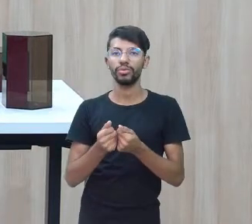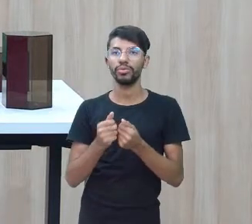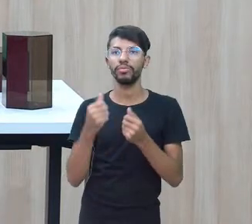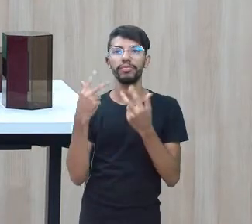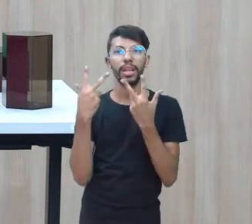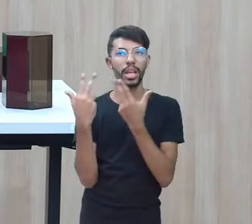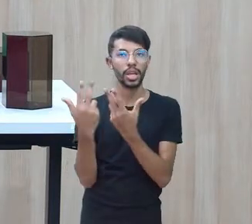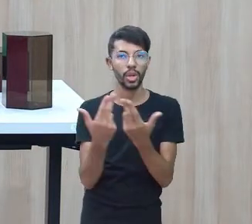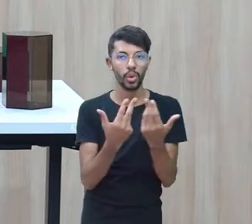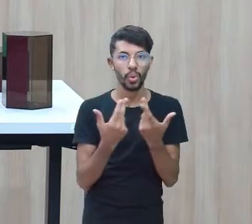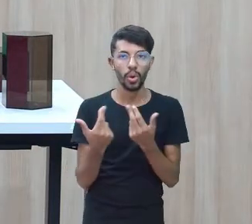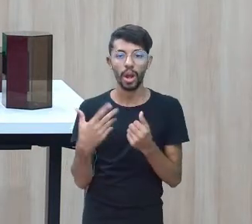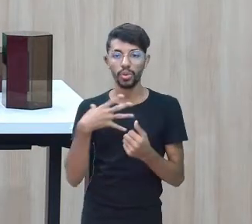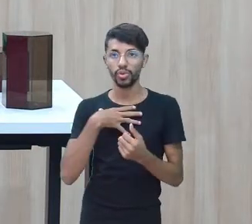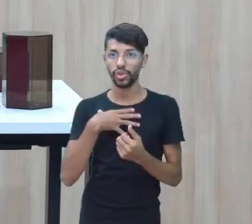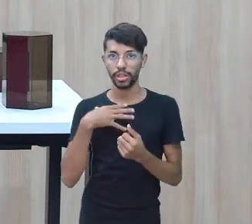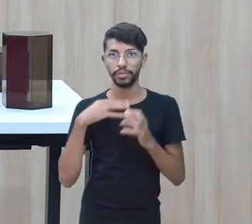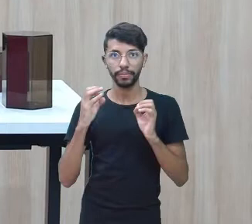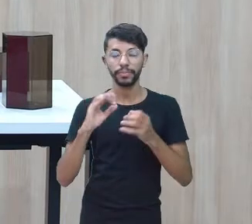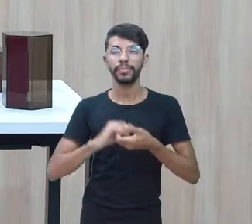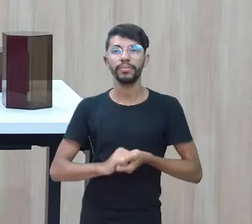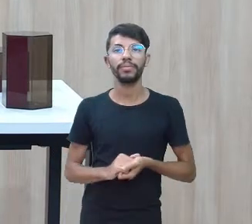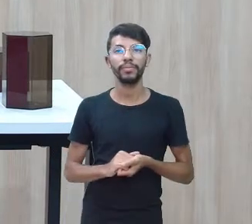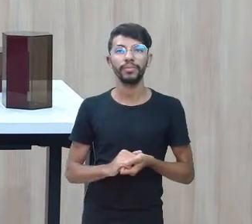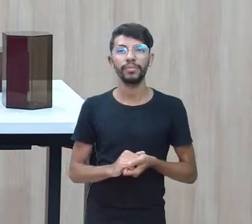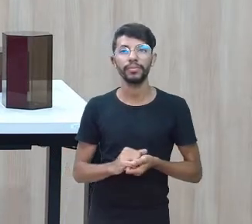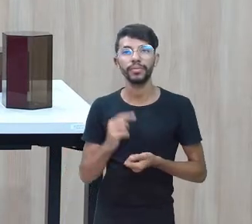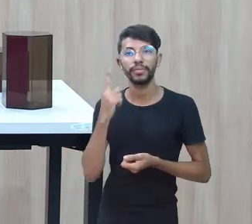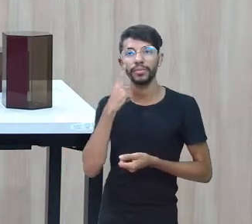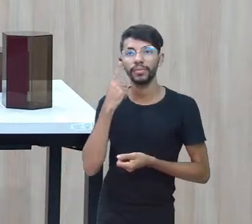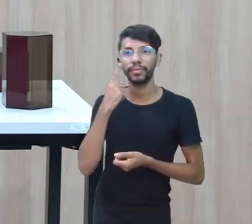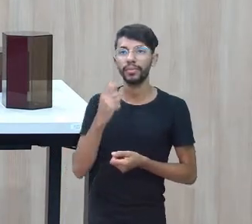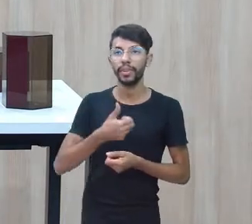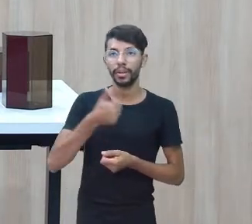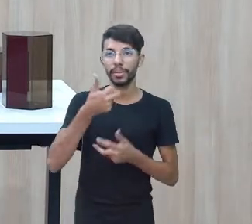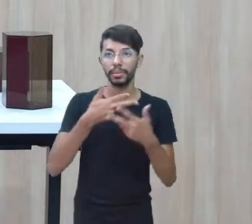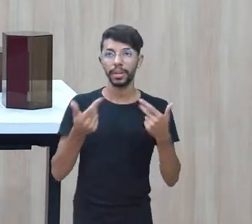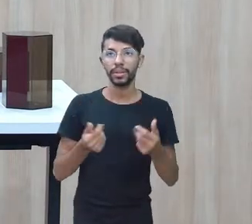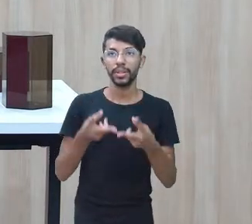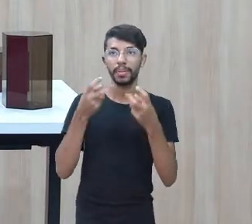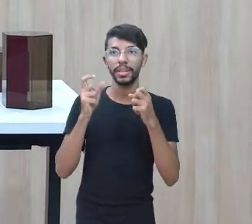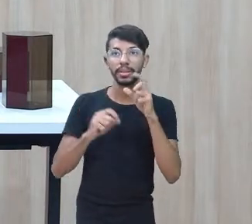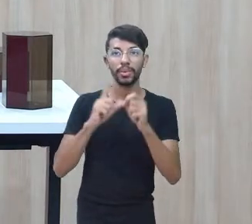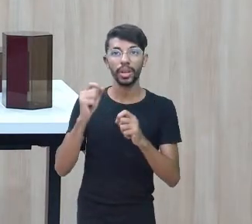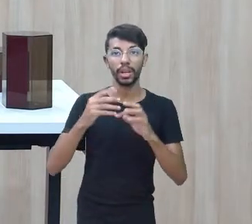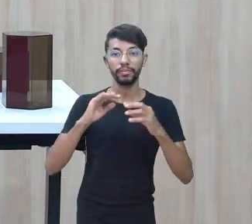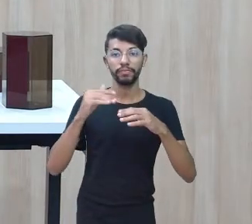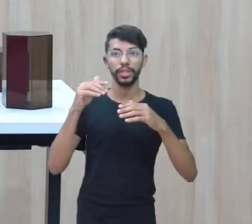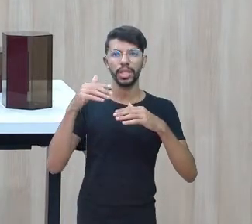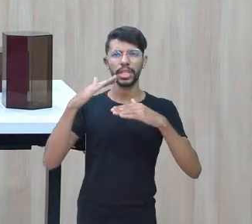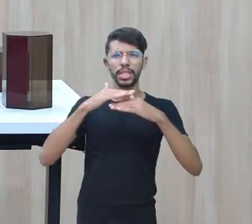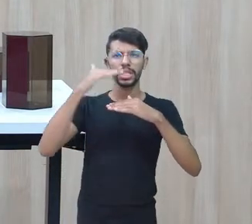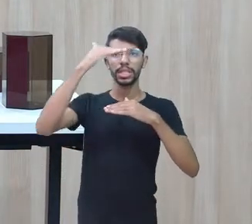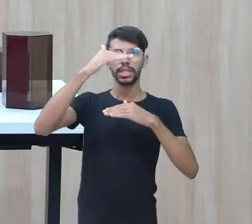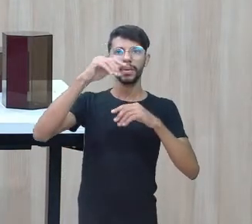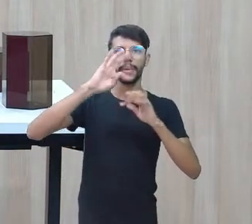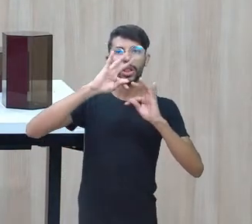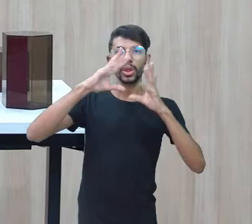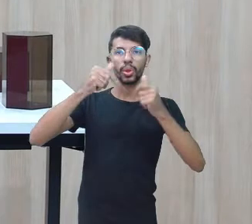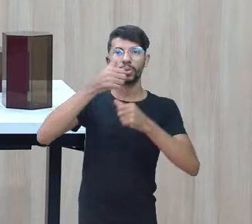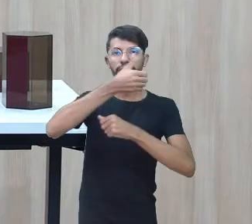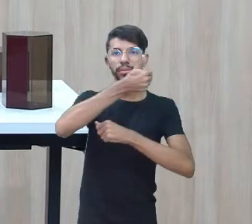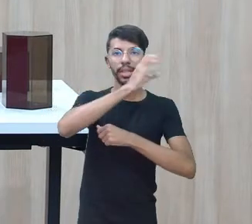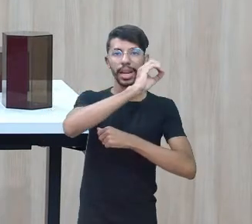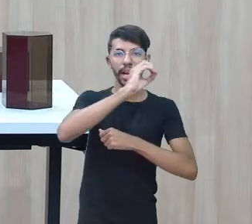estão na mesma posição, tá? Primeira coisa que eu observo aqui em cima, ó, que todos são 10, né? Então, eu vou tentar